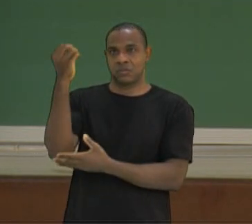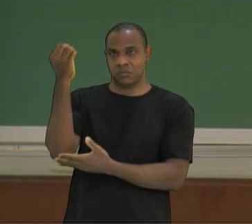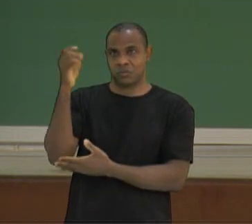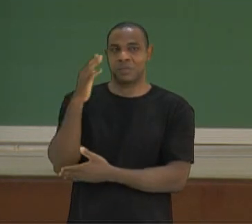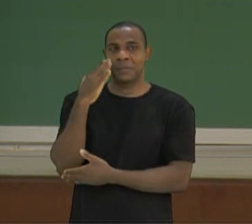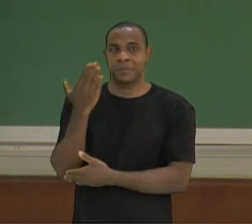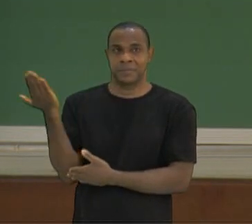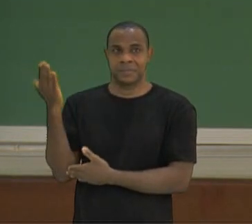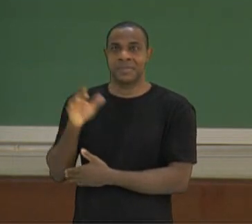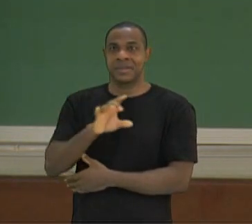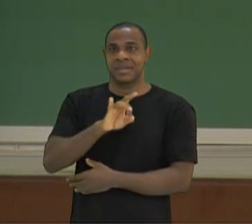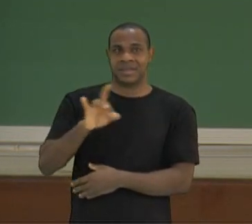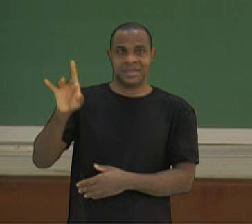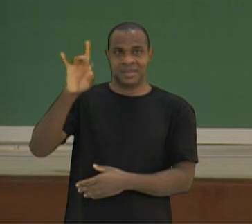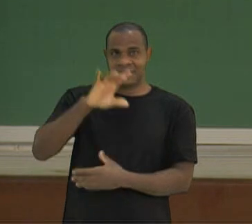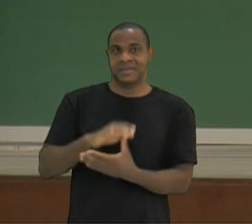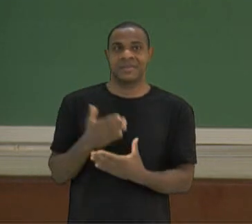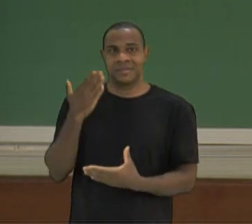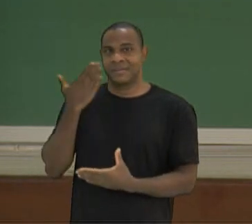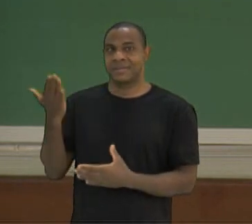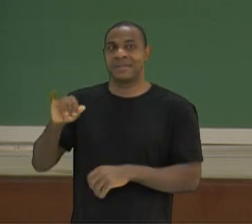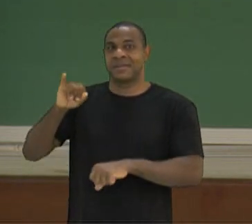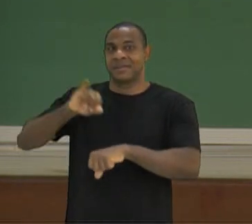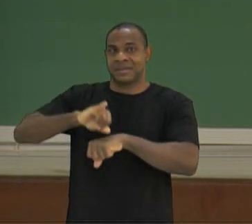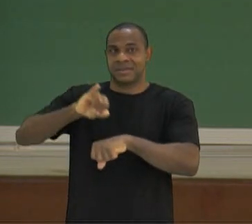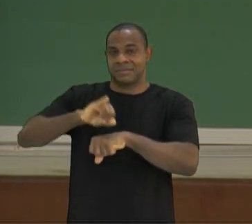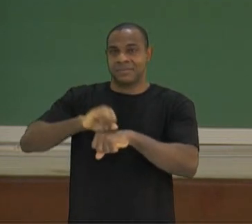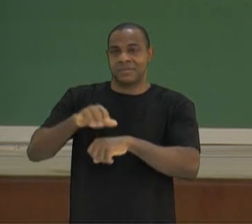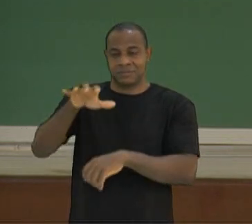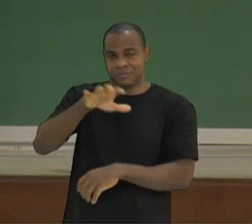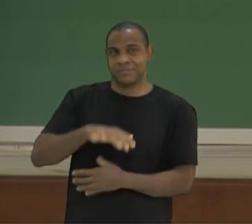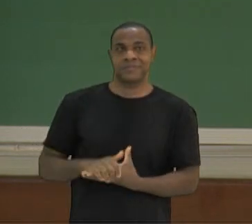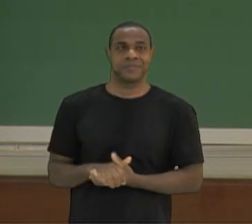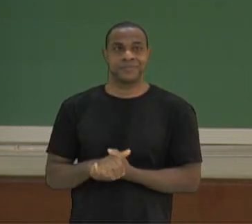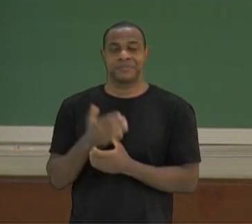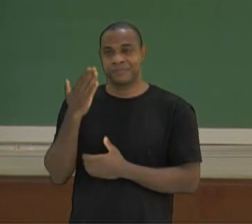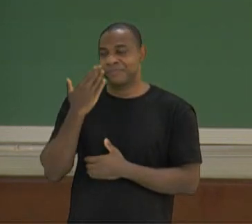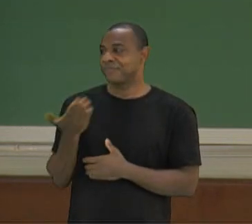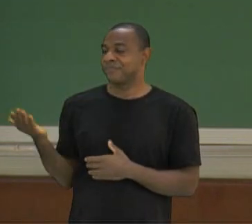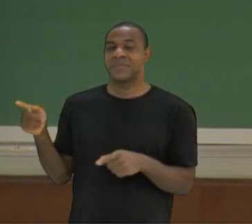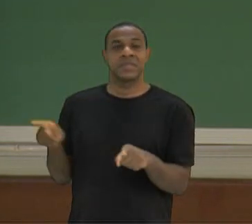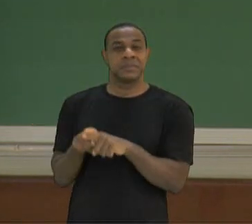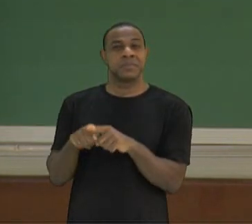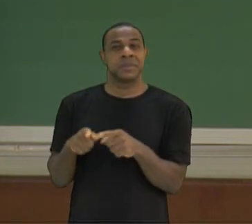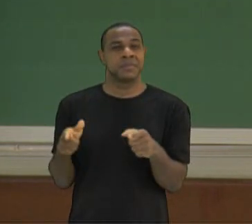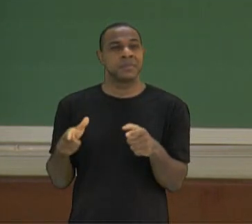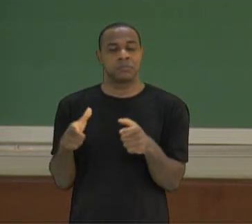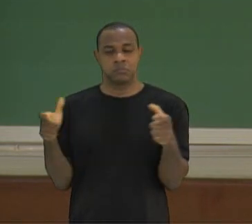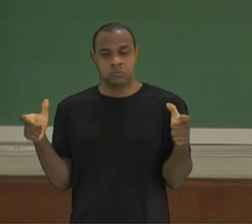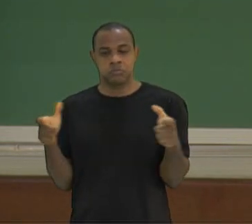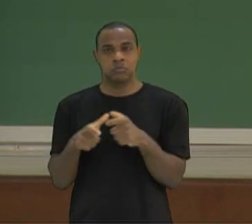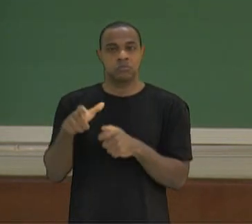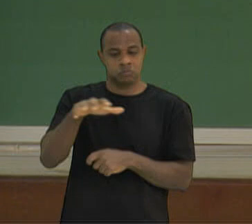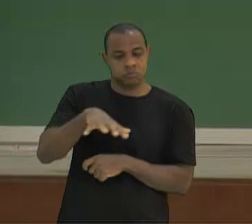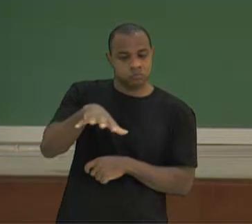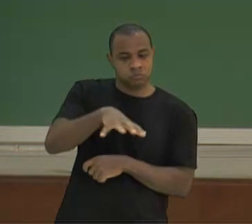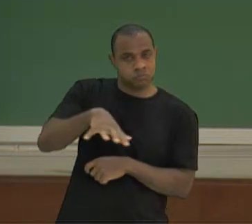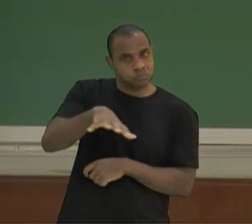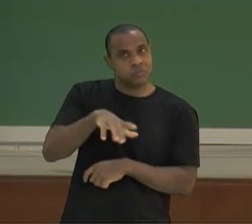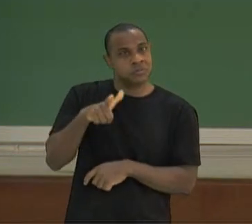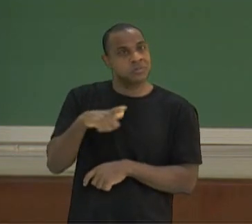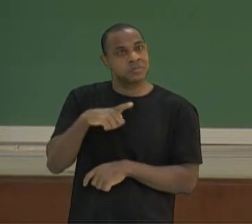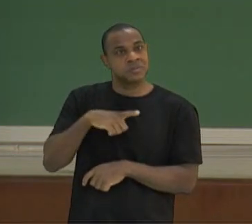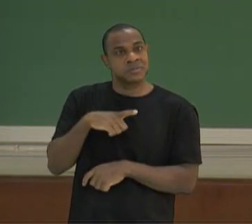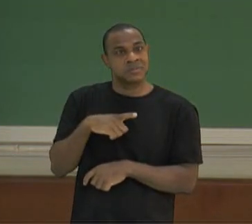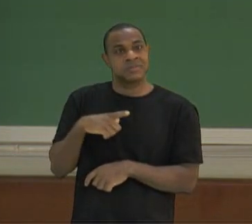cada estado da região sul de capitais regionais, certo? Até pelo tamanho da região, nós vamos ter